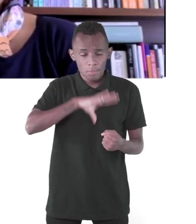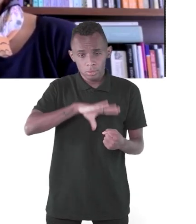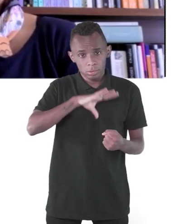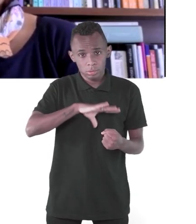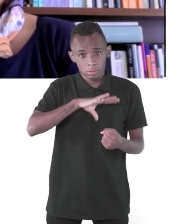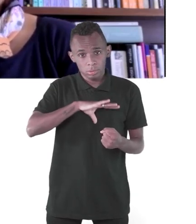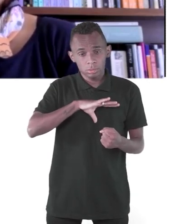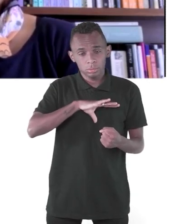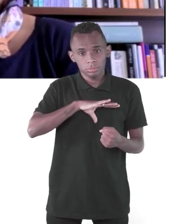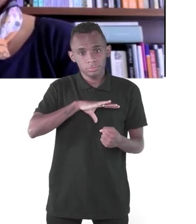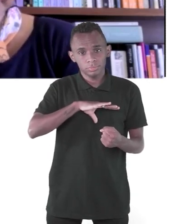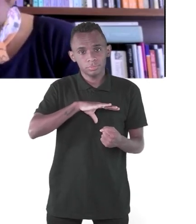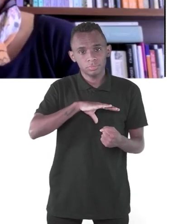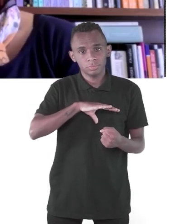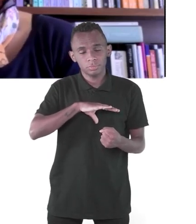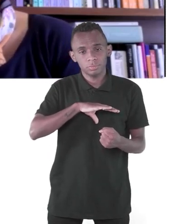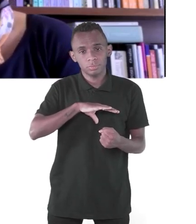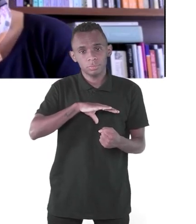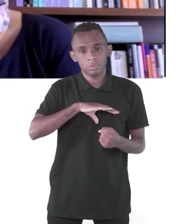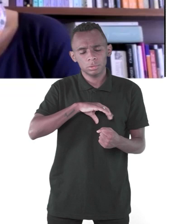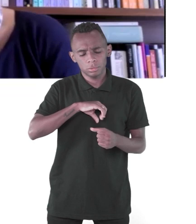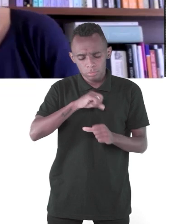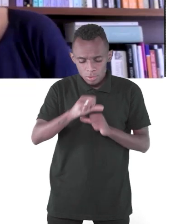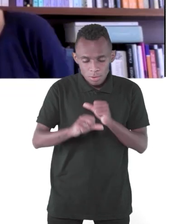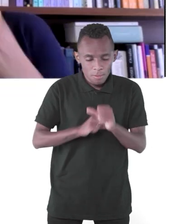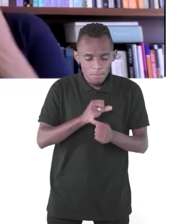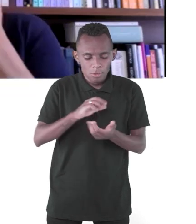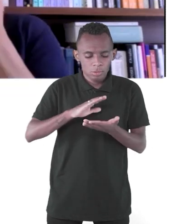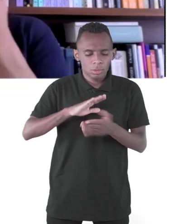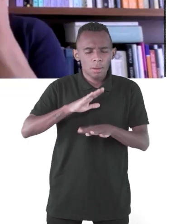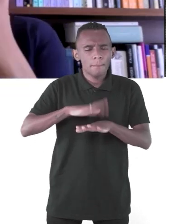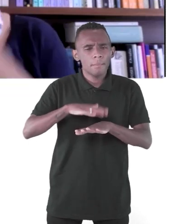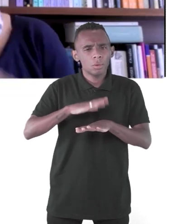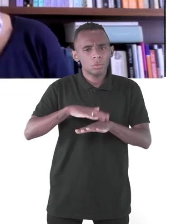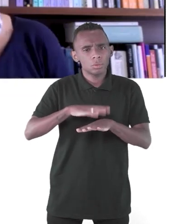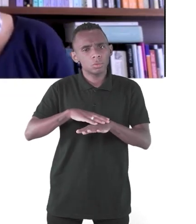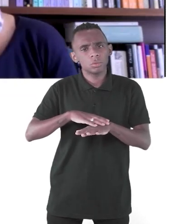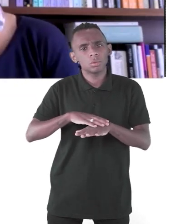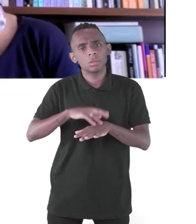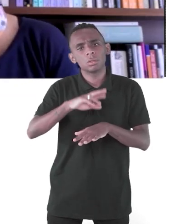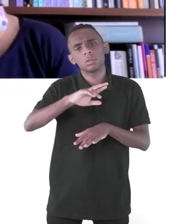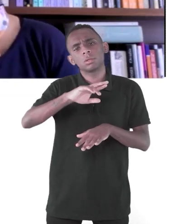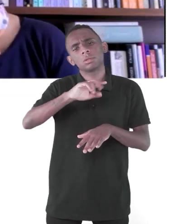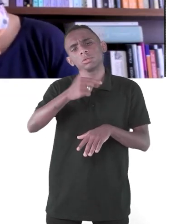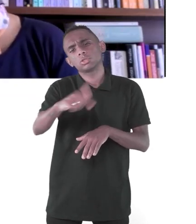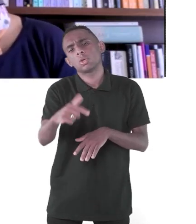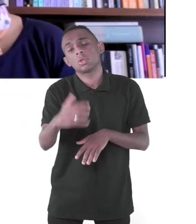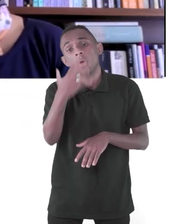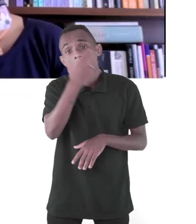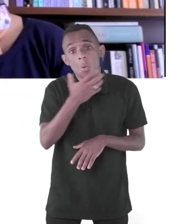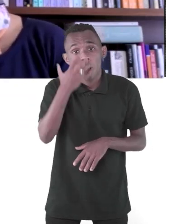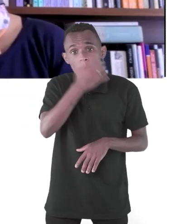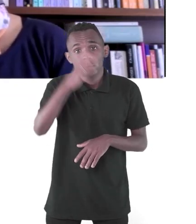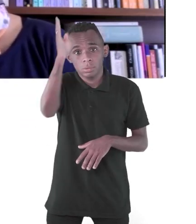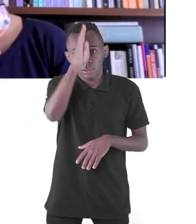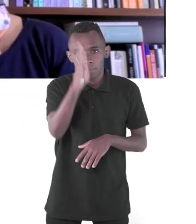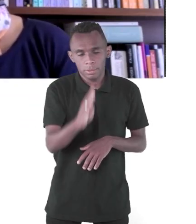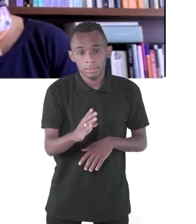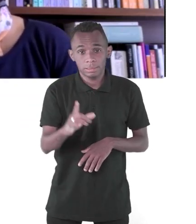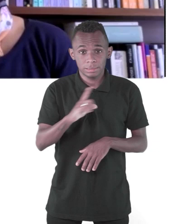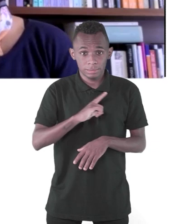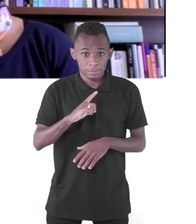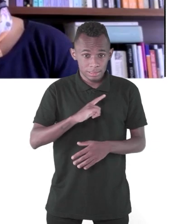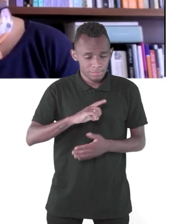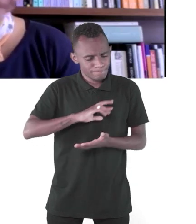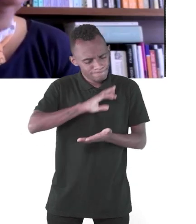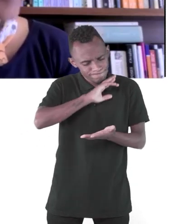línguas em português. Perfeito. Aí eu desdobro isso no que você acabou de falar, dizendo que não há uma música brasileira, há